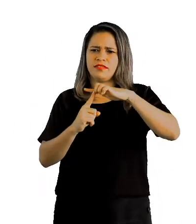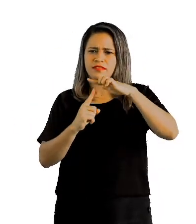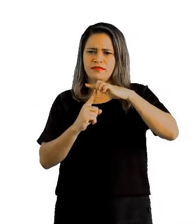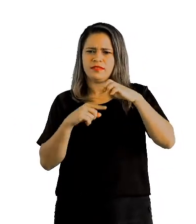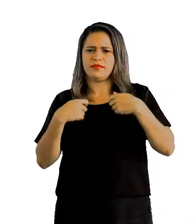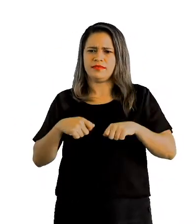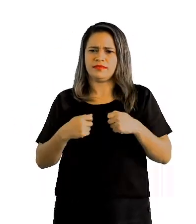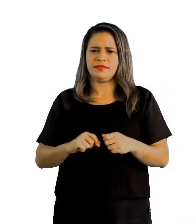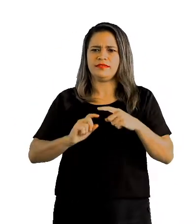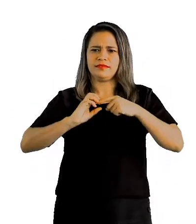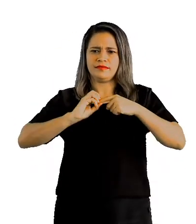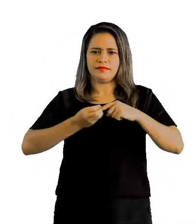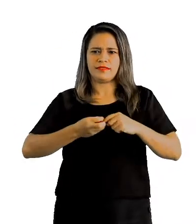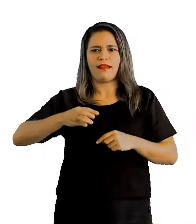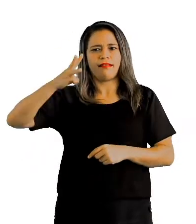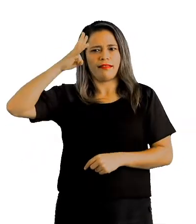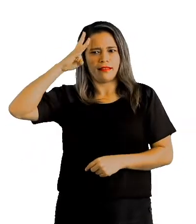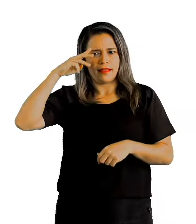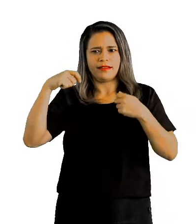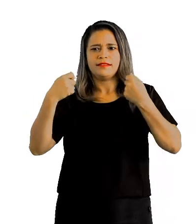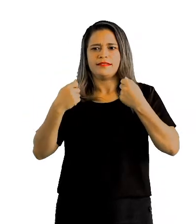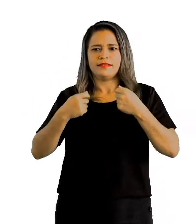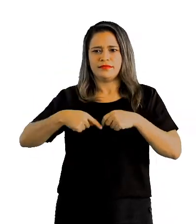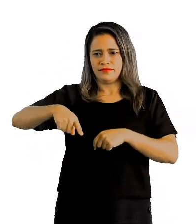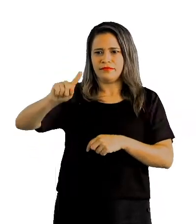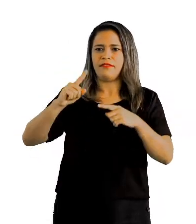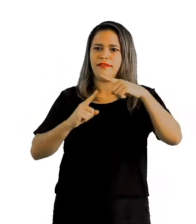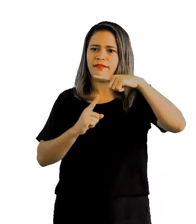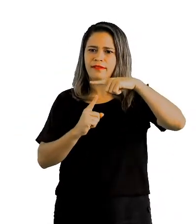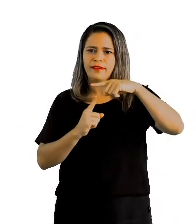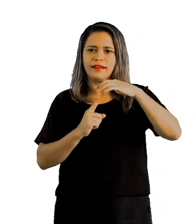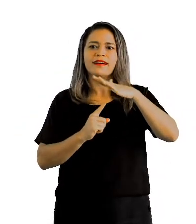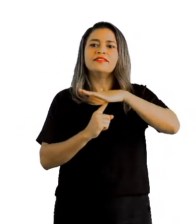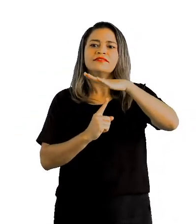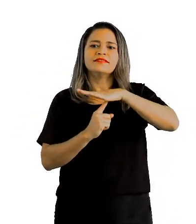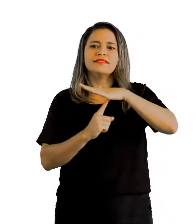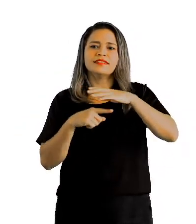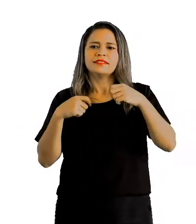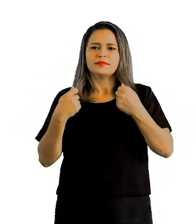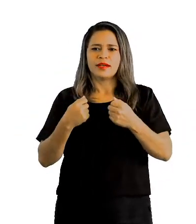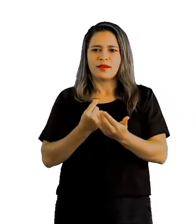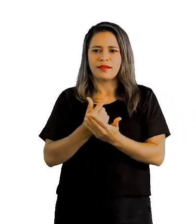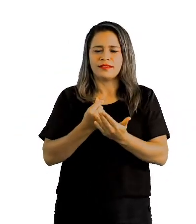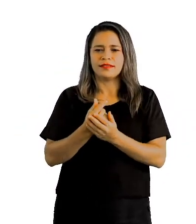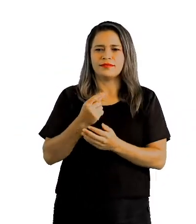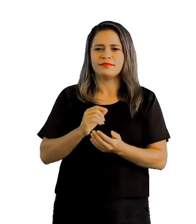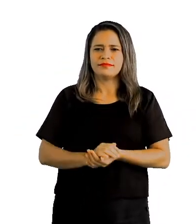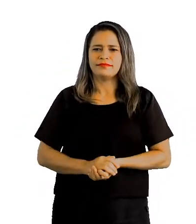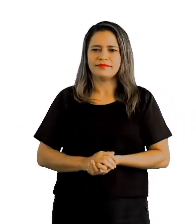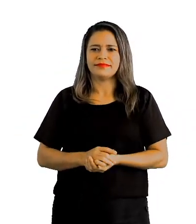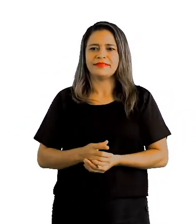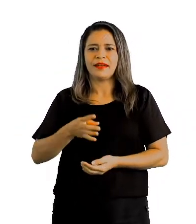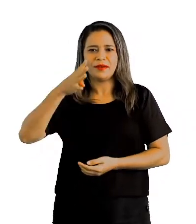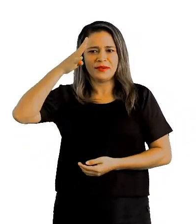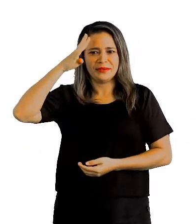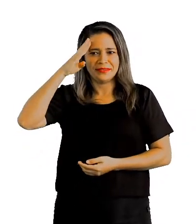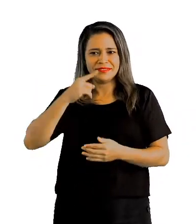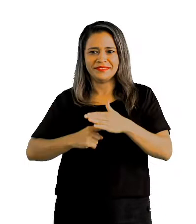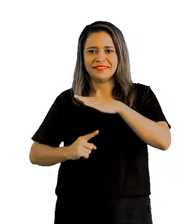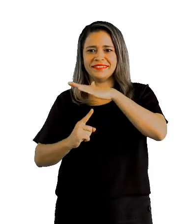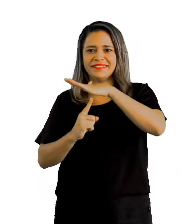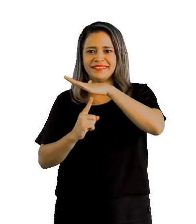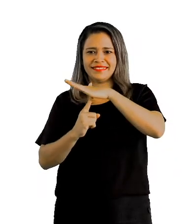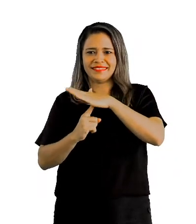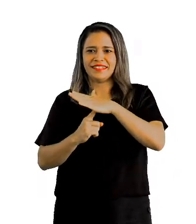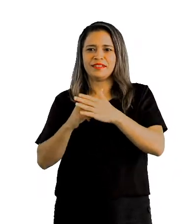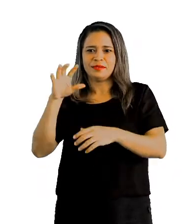terça foi a feira, para comprar um pimentão. A quarta foi a feira, para buscar o quiabo e pão. A quinta foi